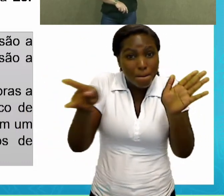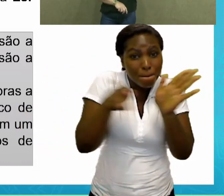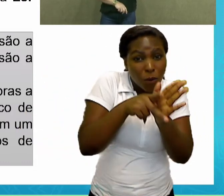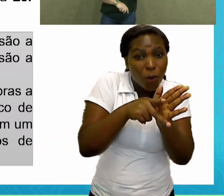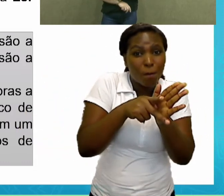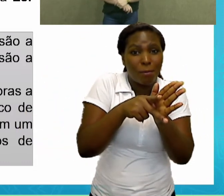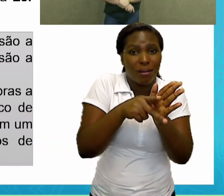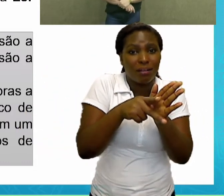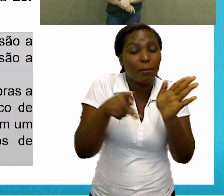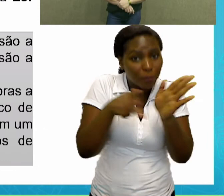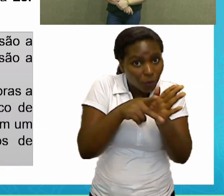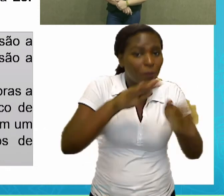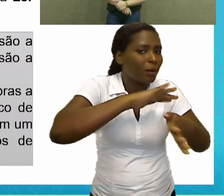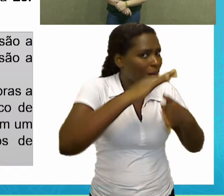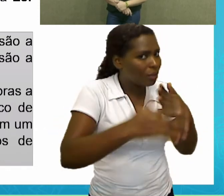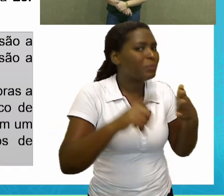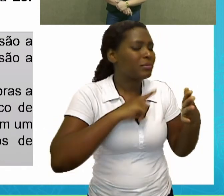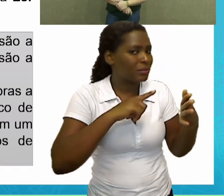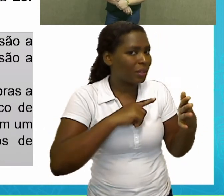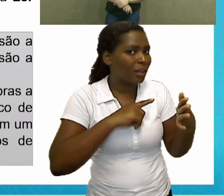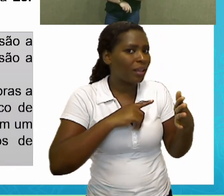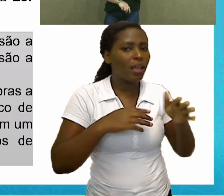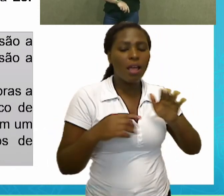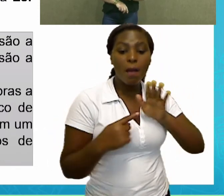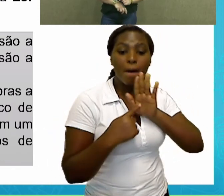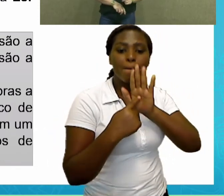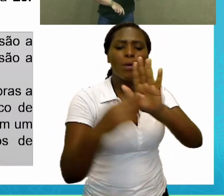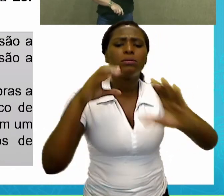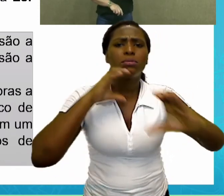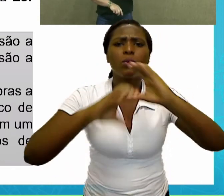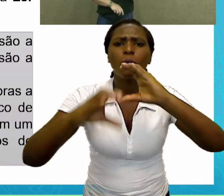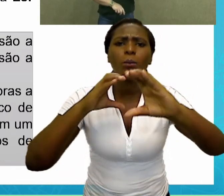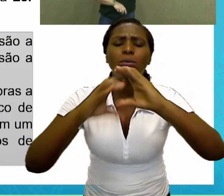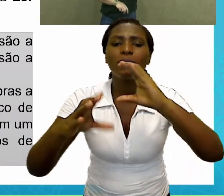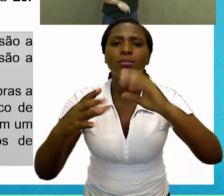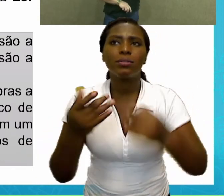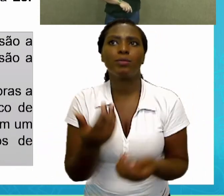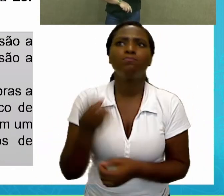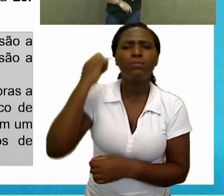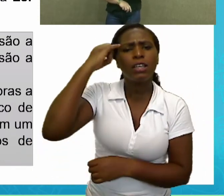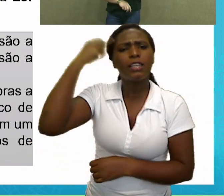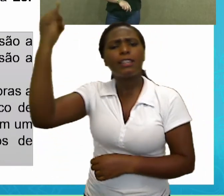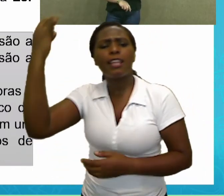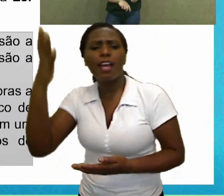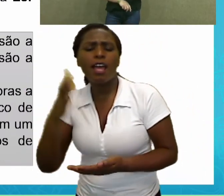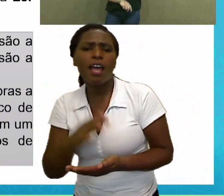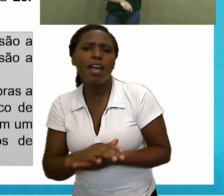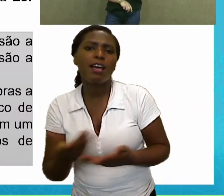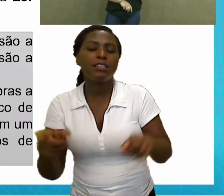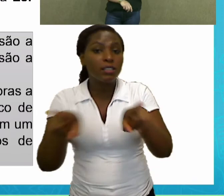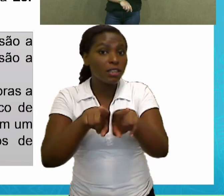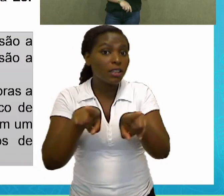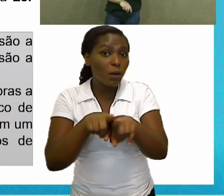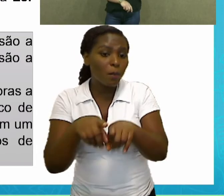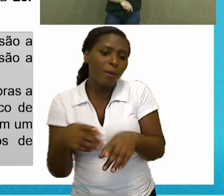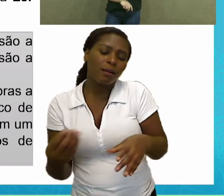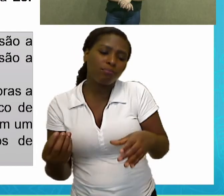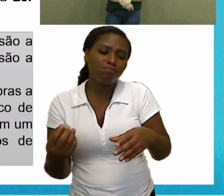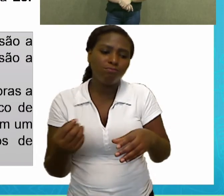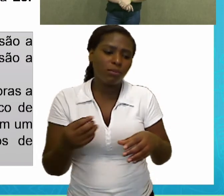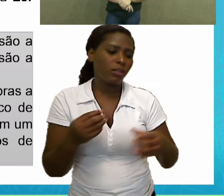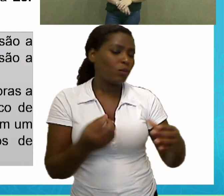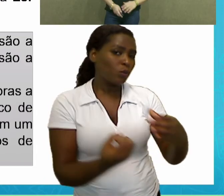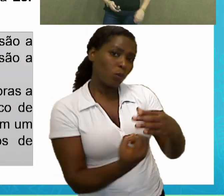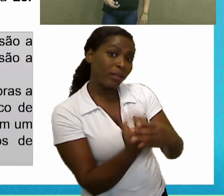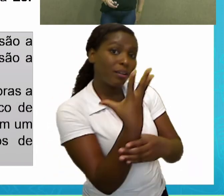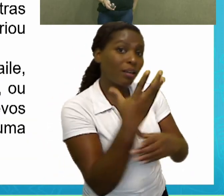linguístico de transmissão de ideias e fatos, oriundos de comunidades de pessoas surdas do